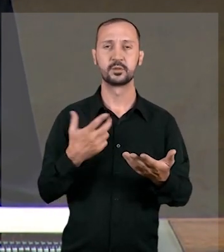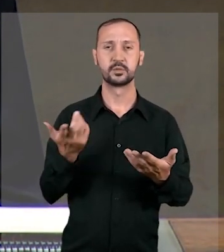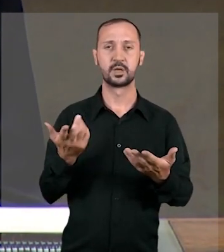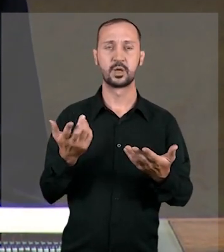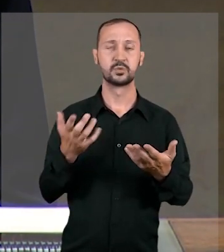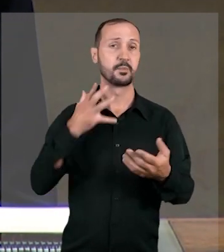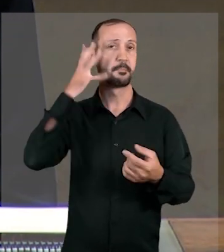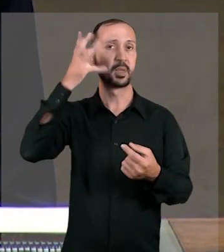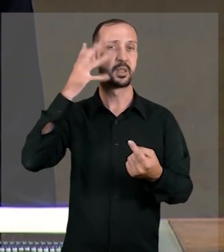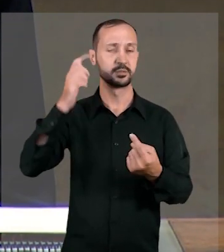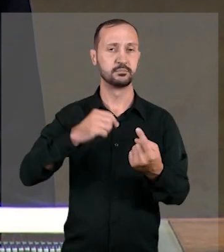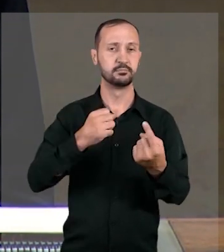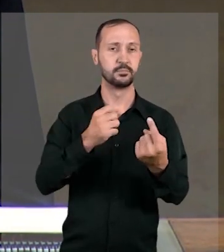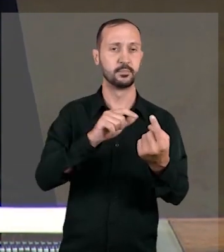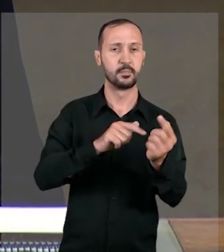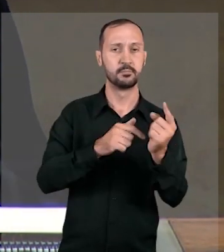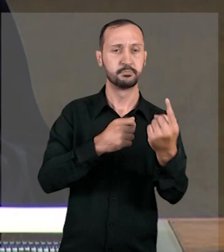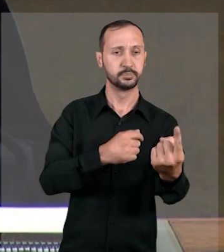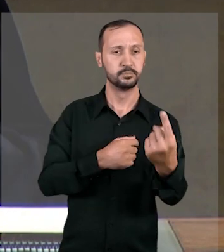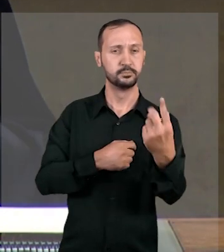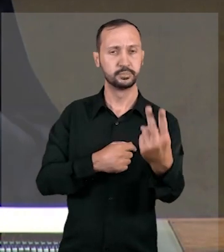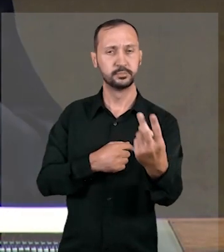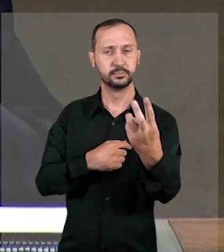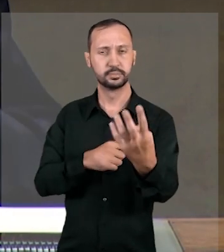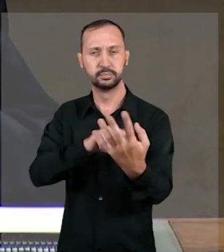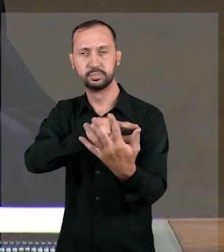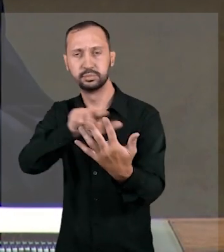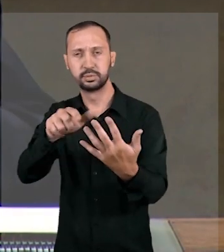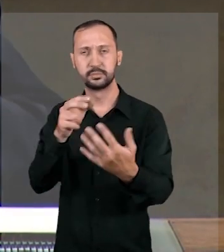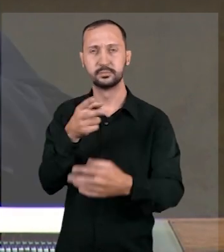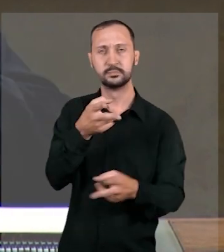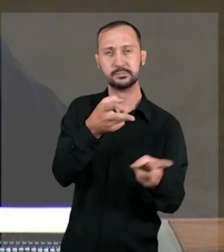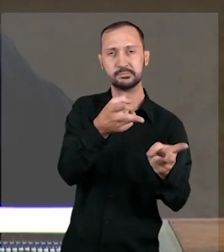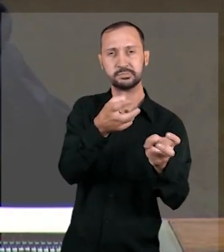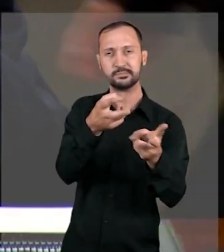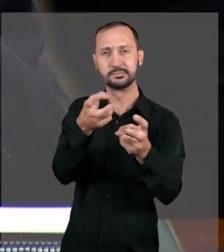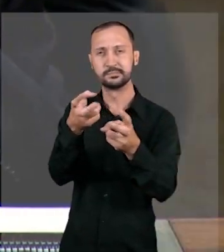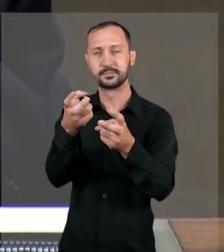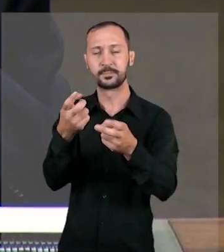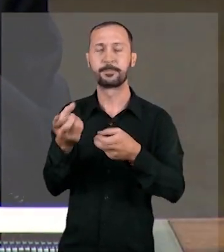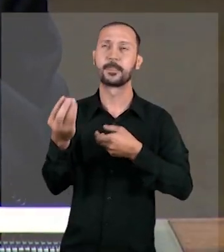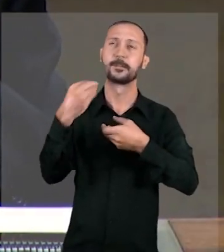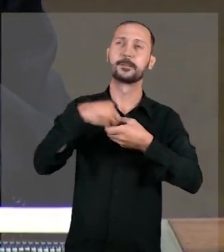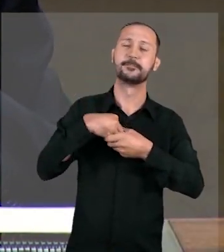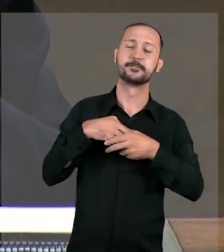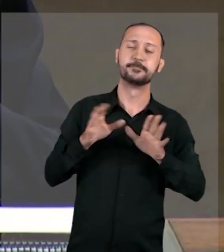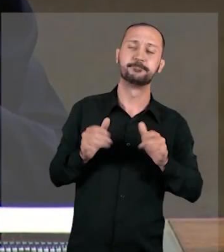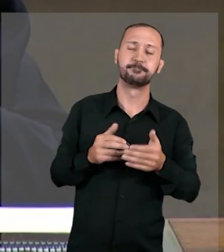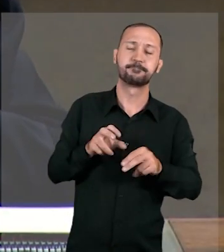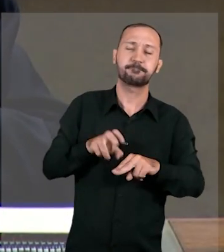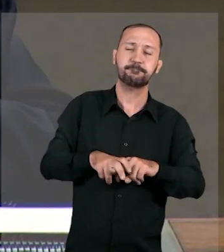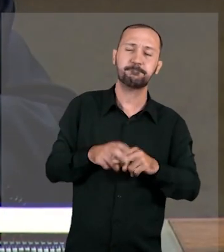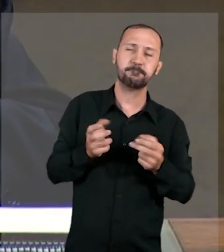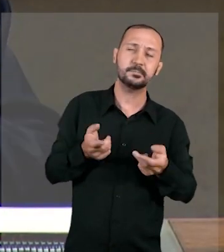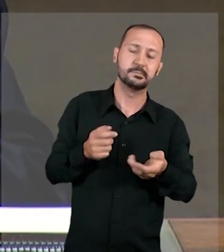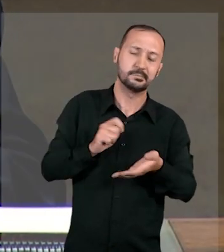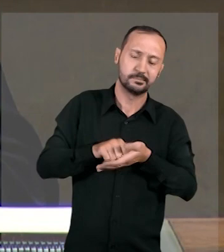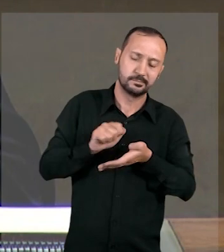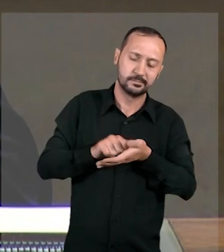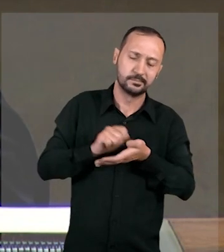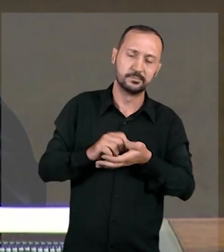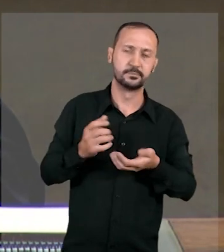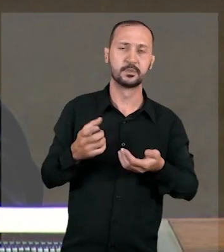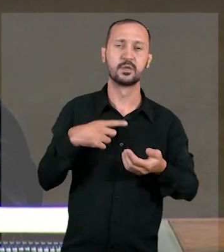a todos os painéis. E, portanto, em vez de trabalhar, por isso até que eu fiquei uns minutinhos lá dentro, em vez de trabalhar com